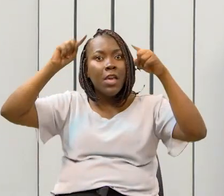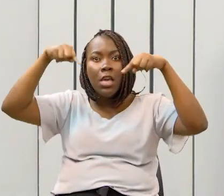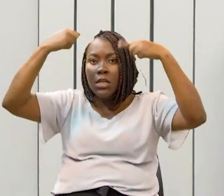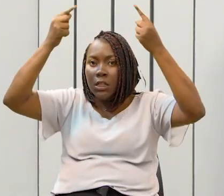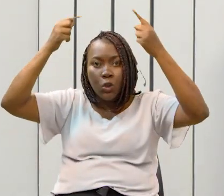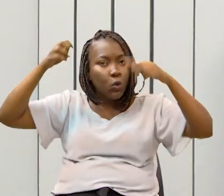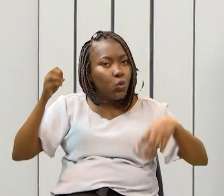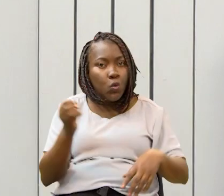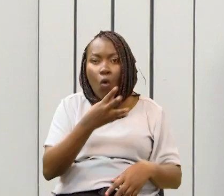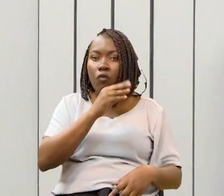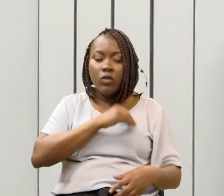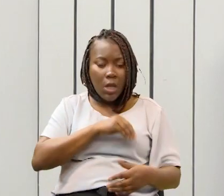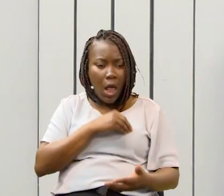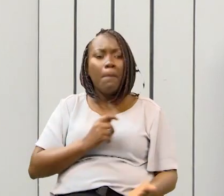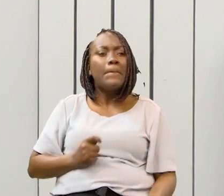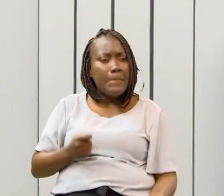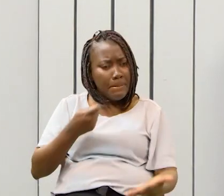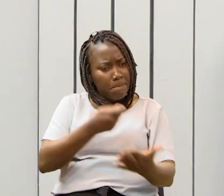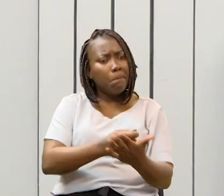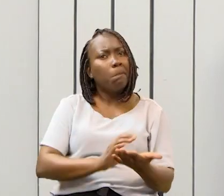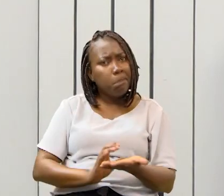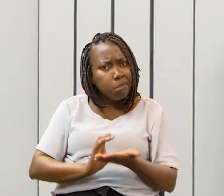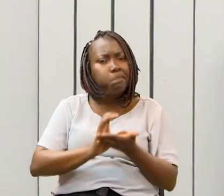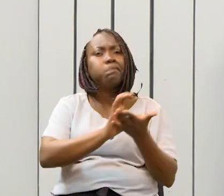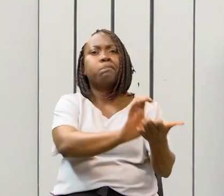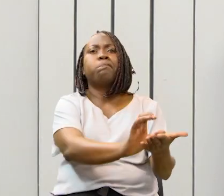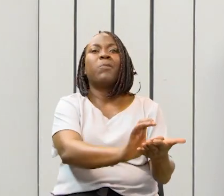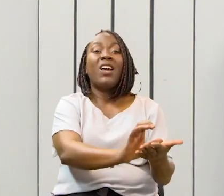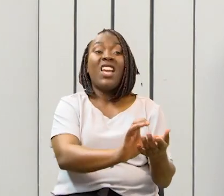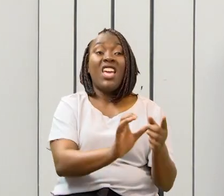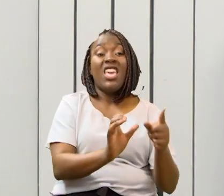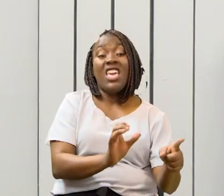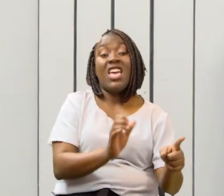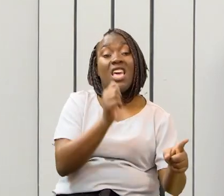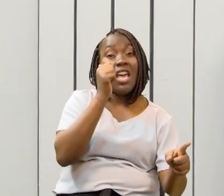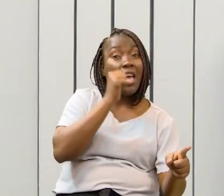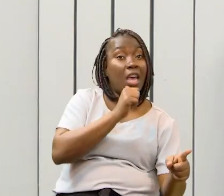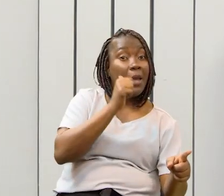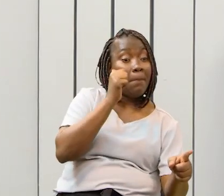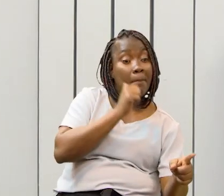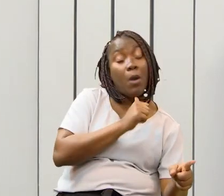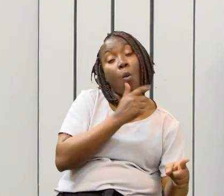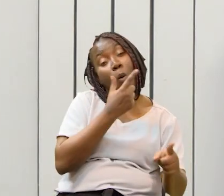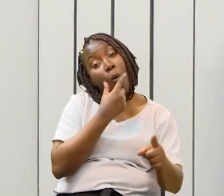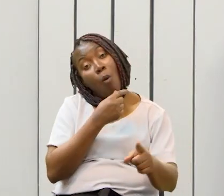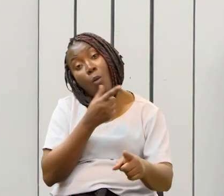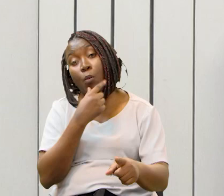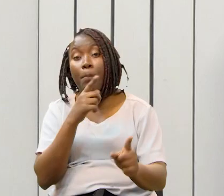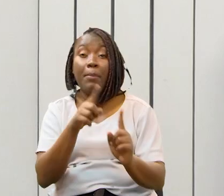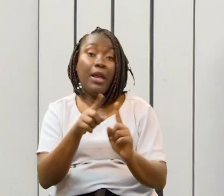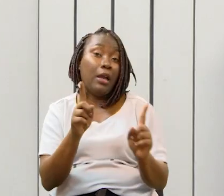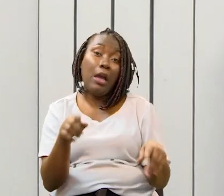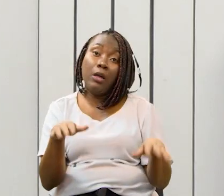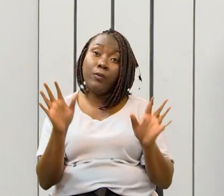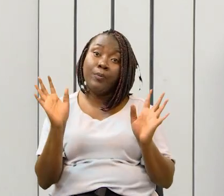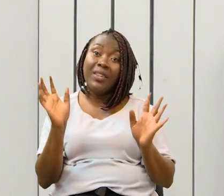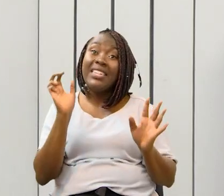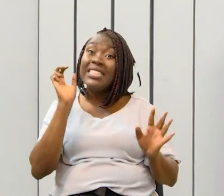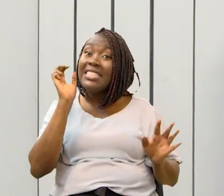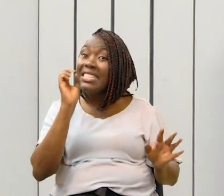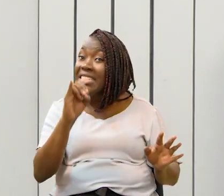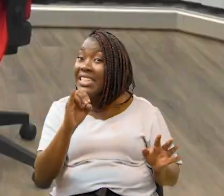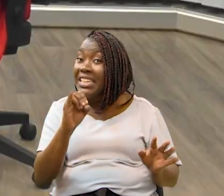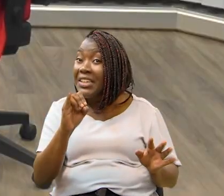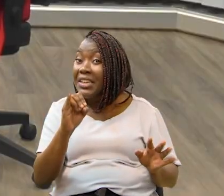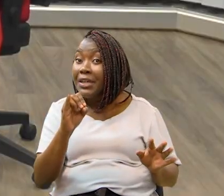salário devido aí pelo empregador, a empregada ou o empregado, né? Exato. Então, se